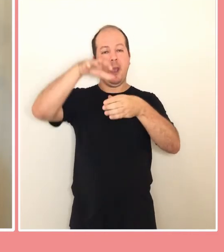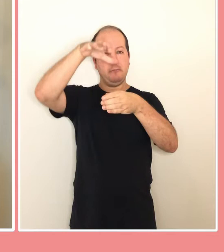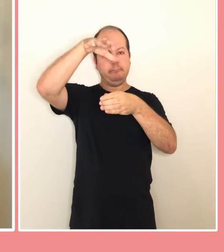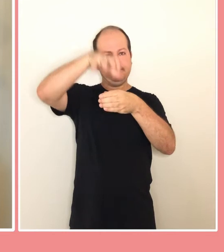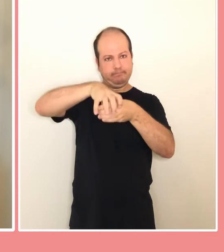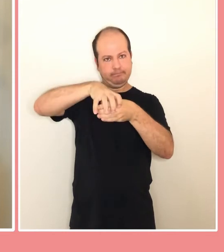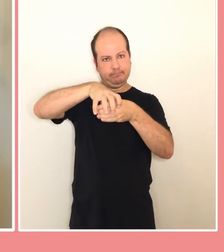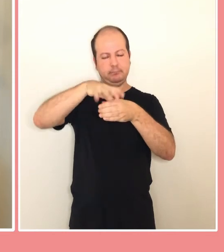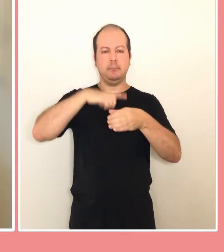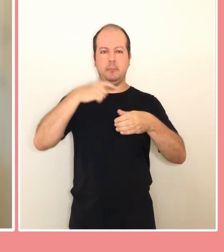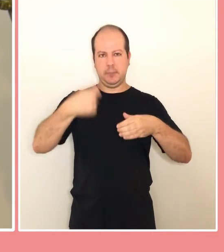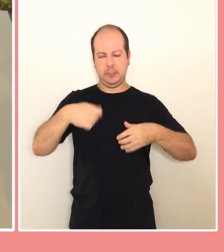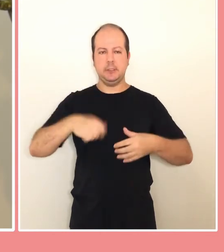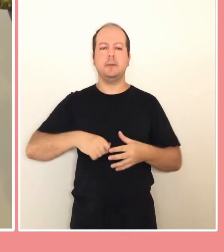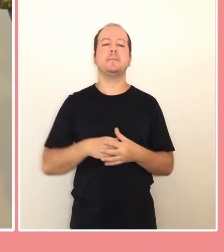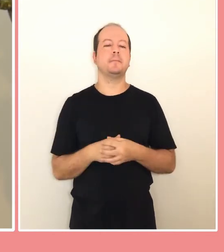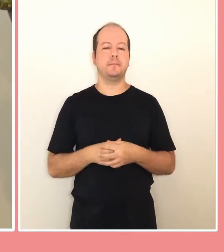encaixe. E